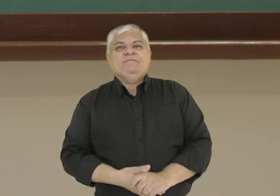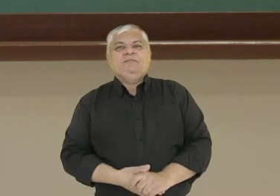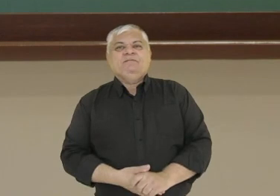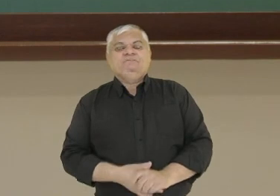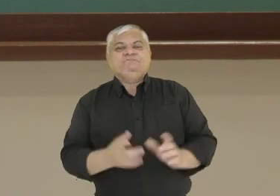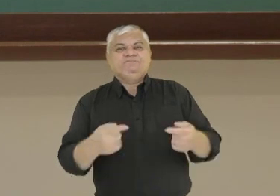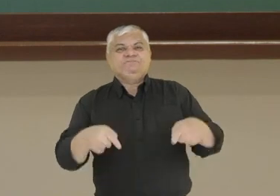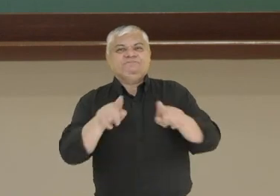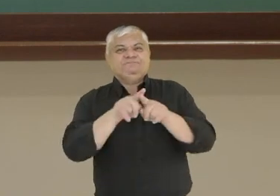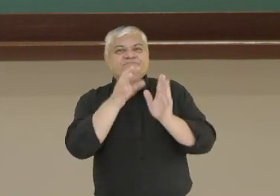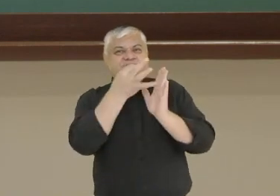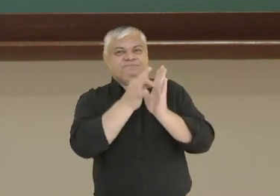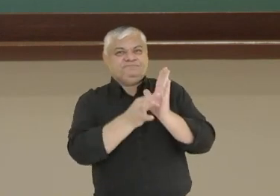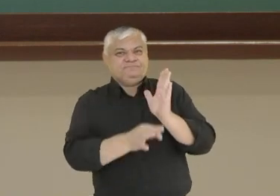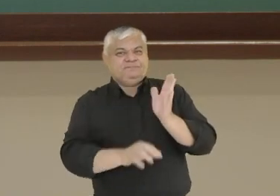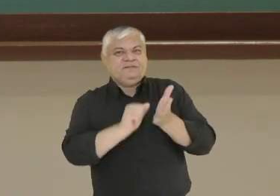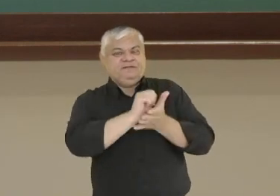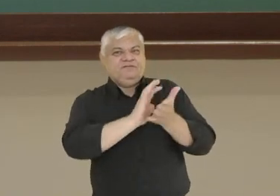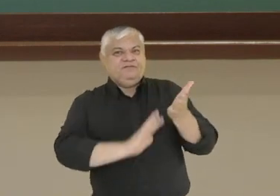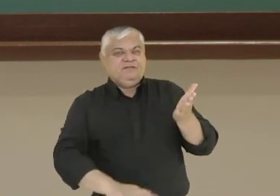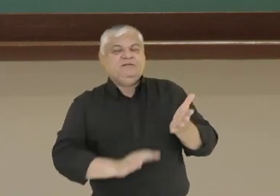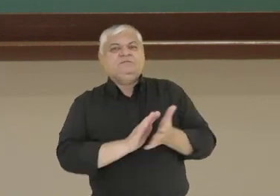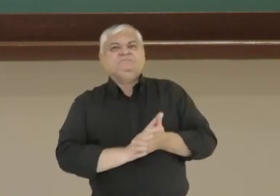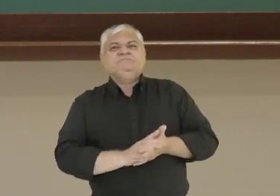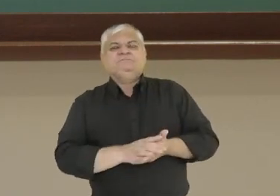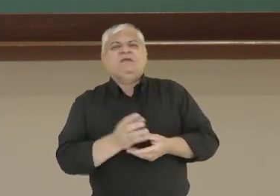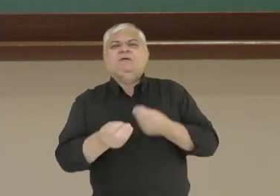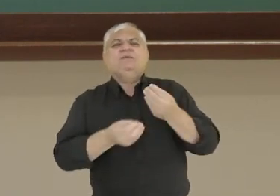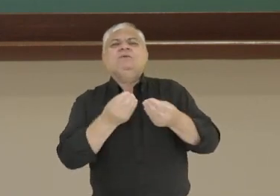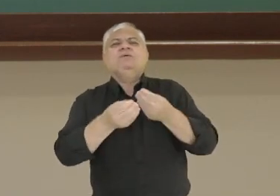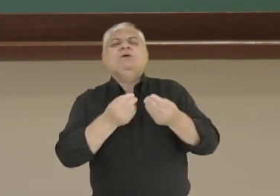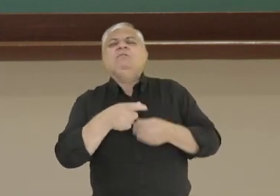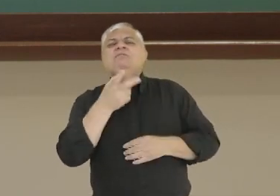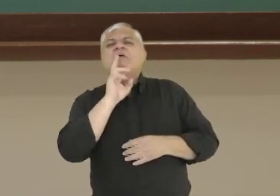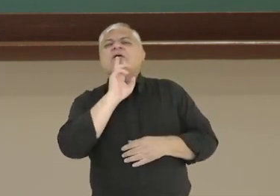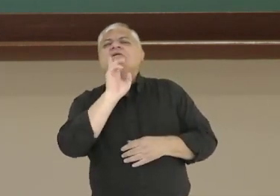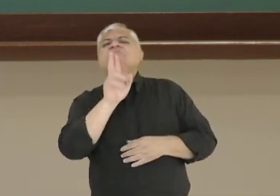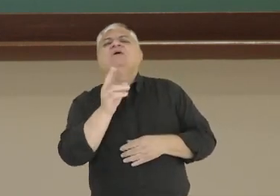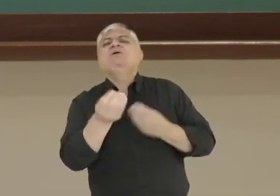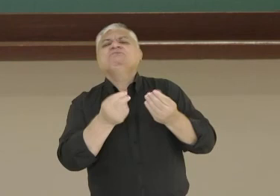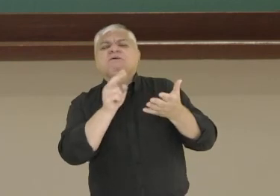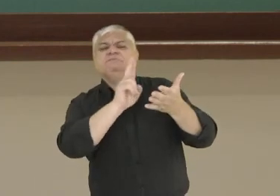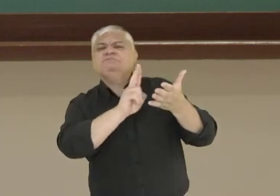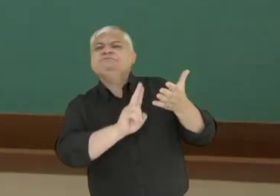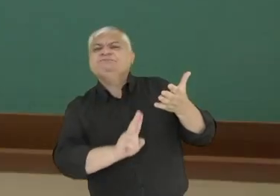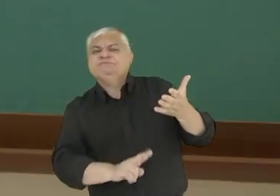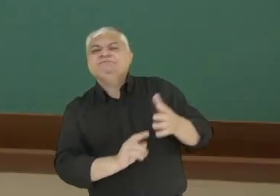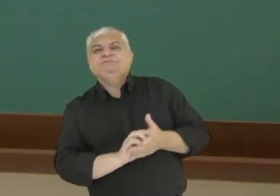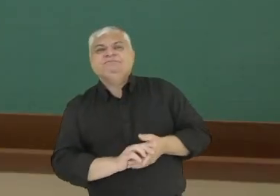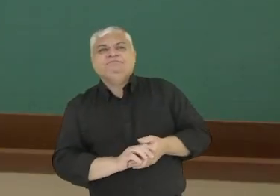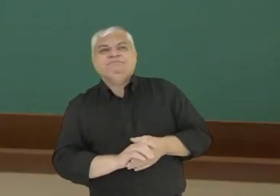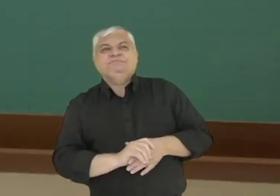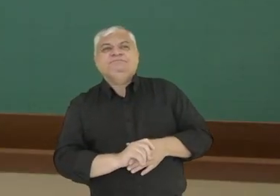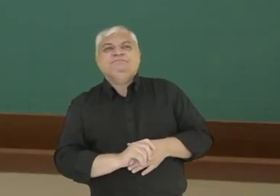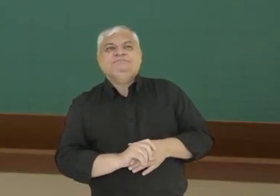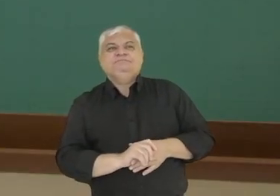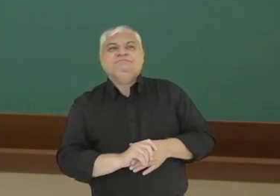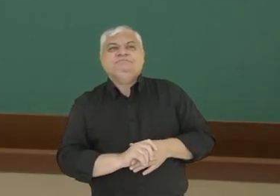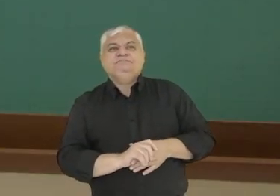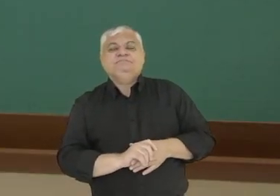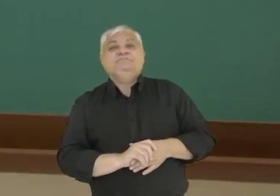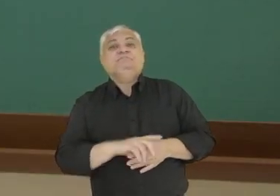voltamos com a correção da atividade Então como Vocês poderiam escrever a resposta de vocês ali ver juntos né